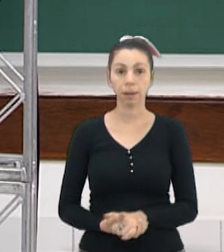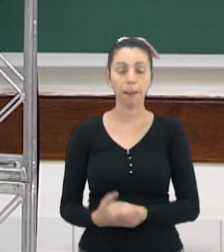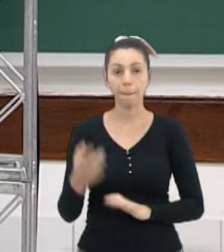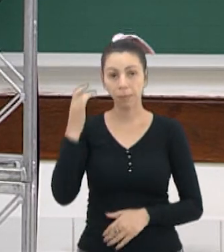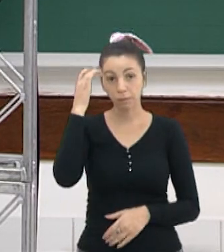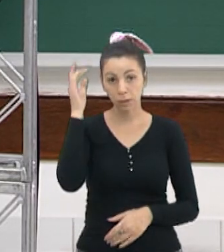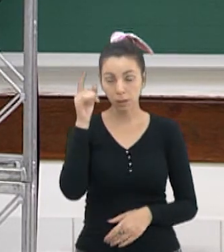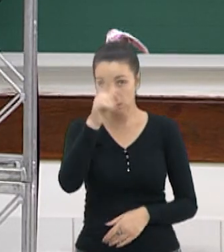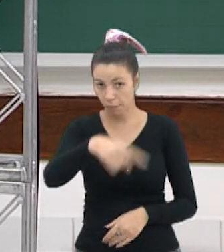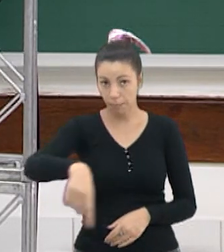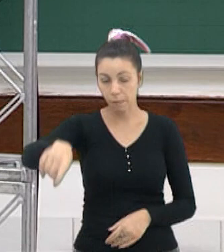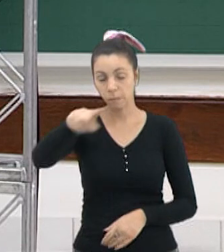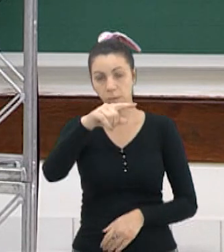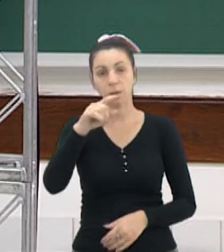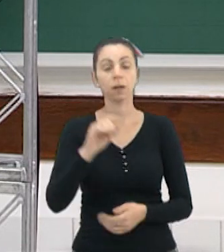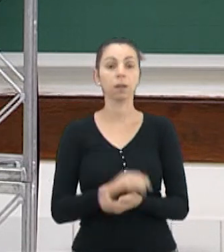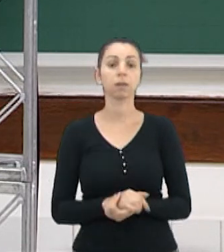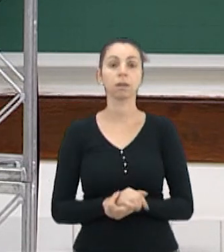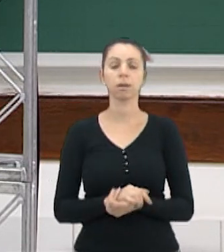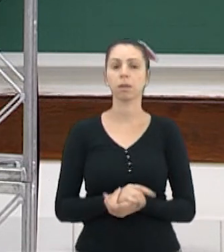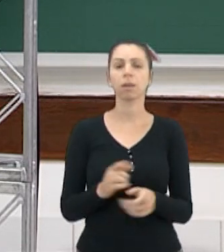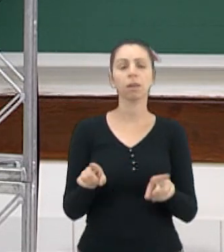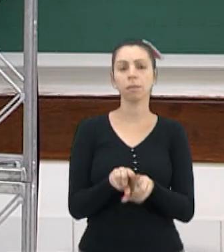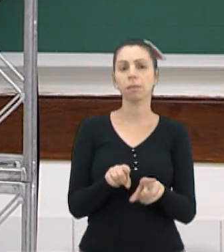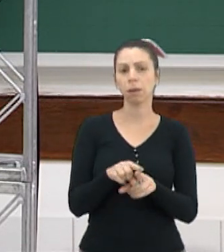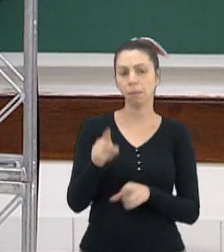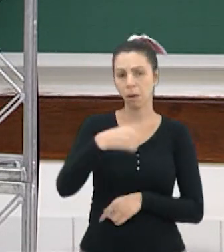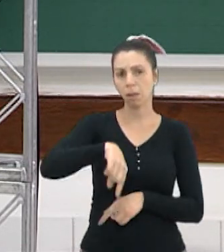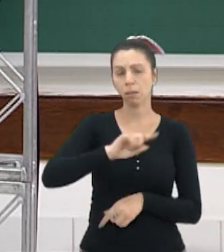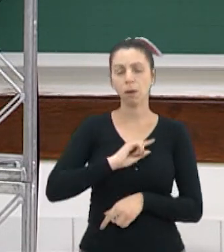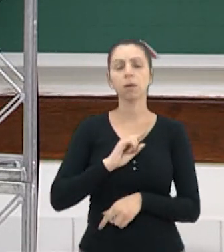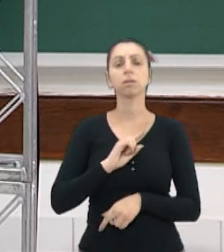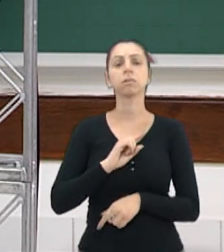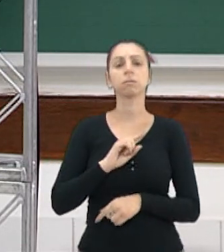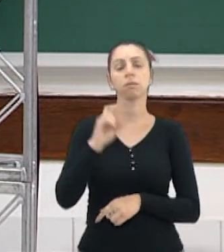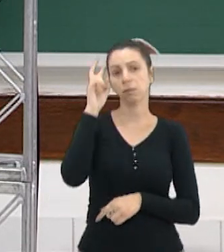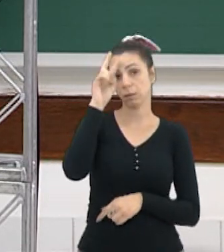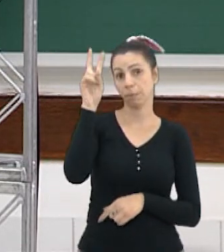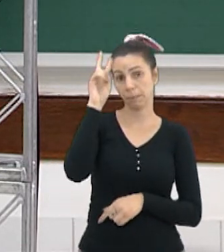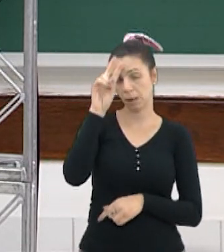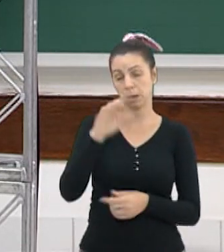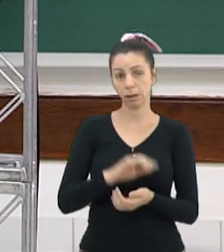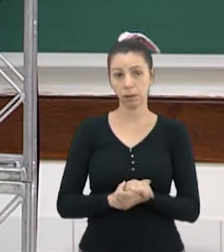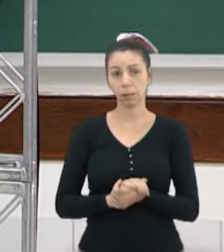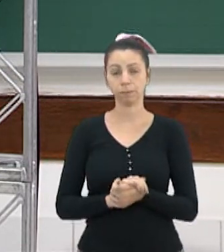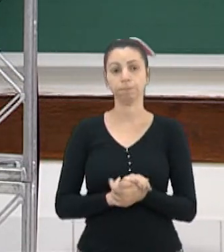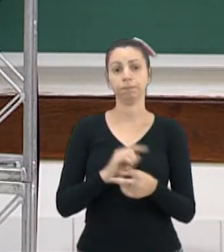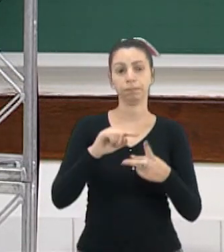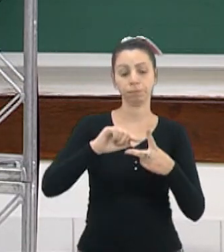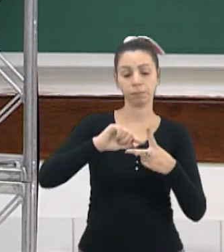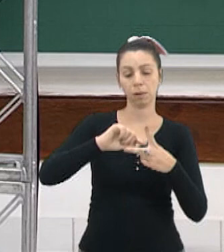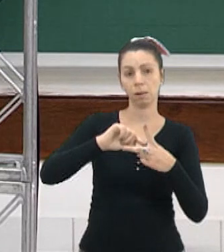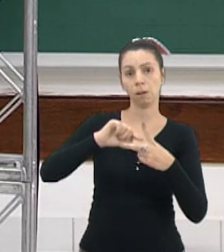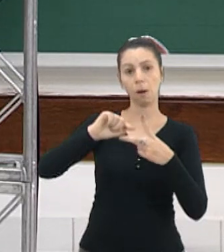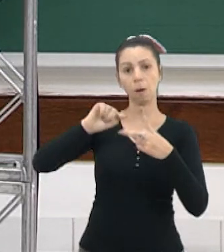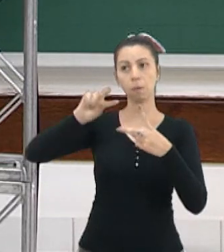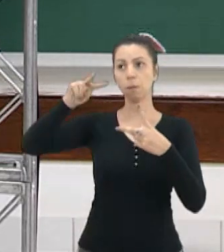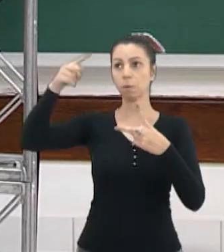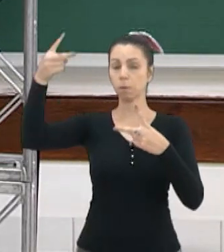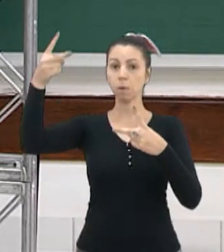facilitar para vocês e a gente poder recordar, ângulos opostos pelo vértice, eles são iguais. Então, o que eu já fiz aqui no quadro?